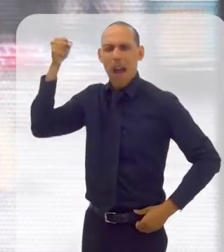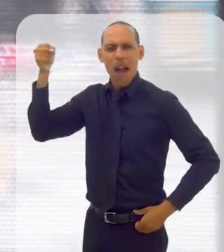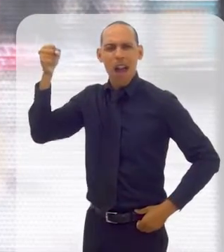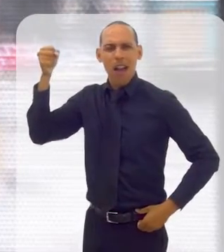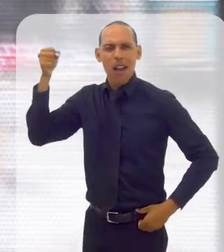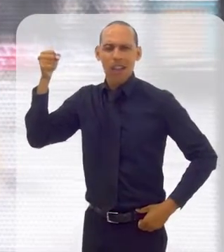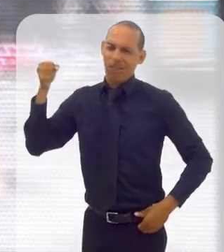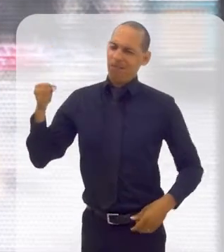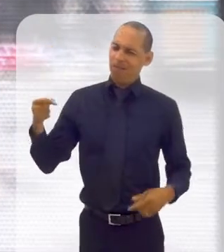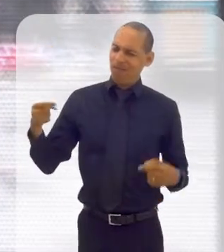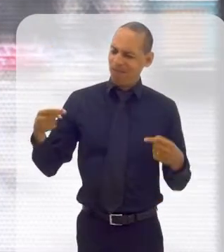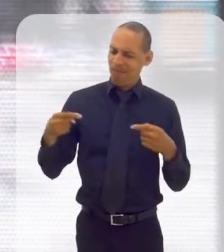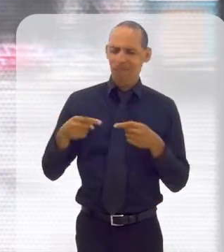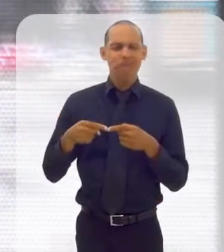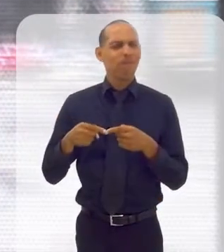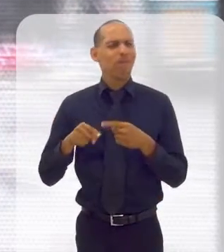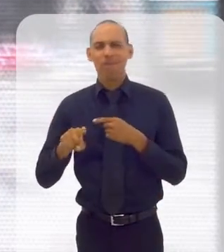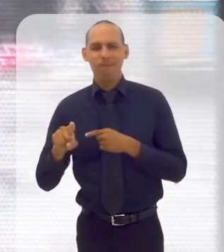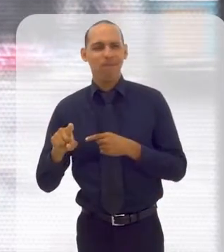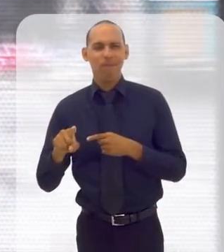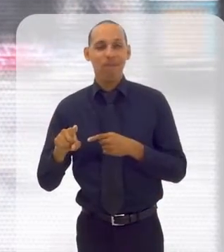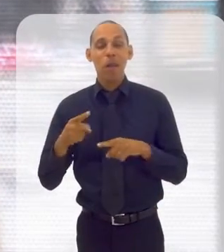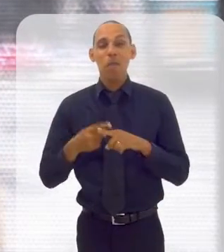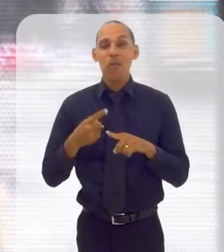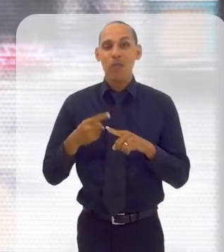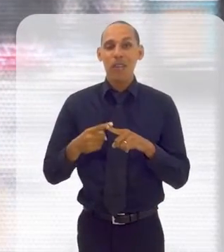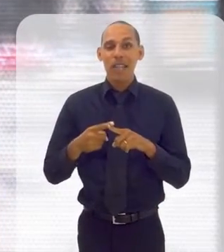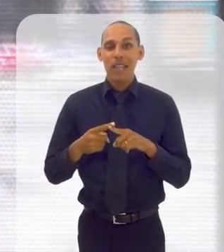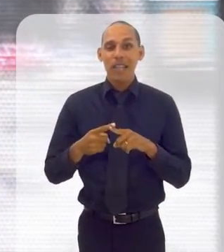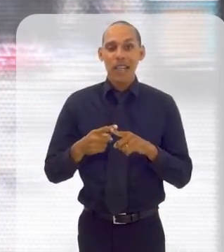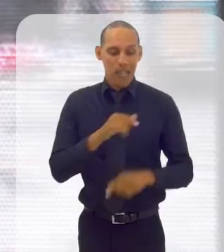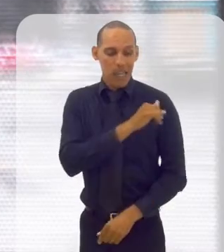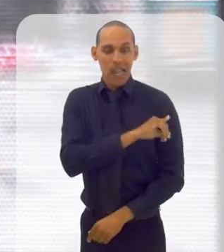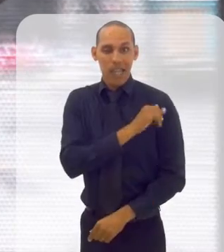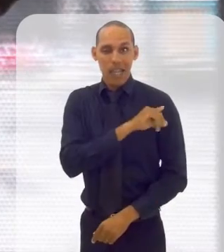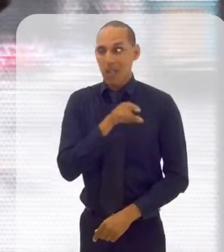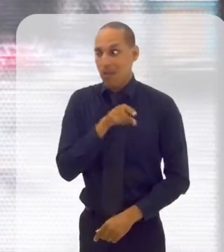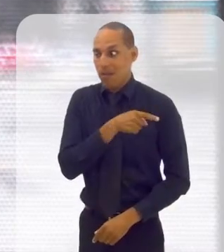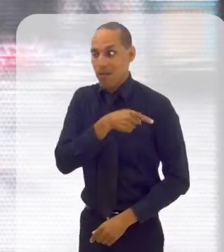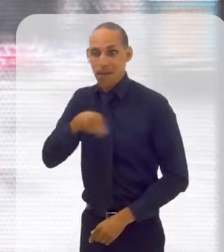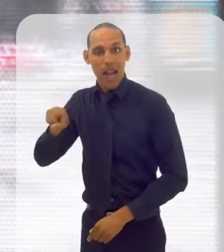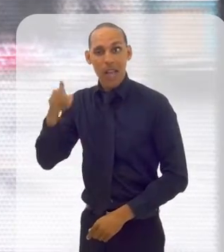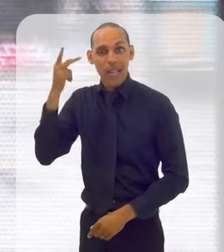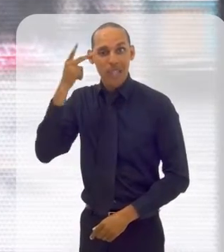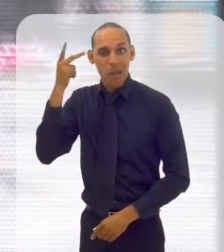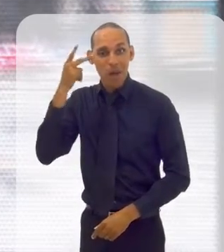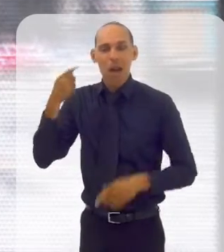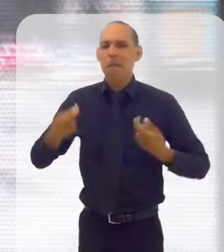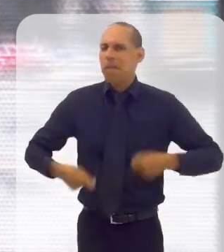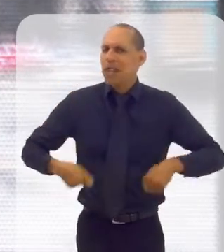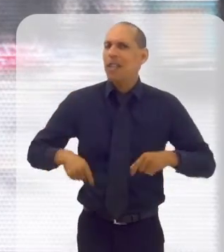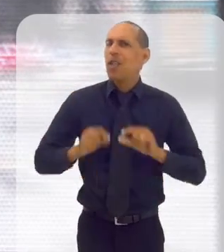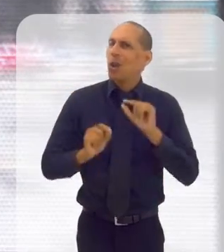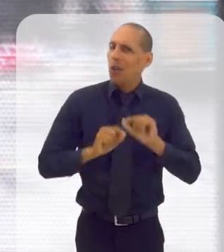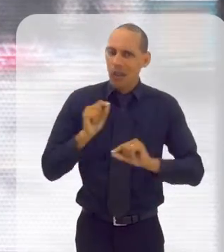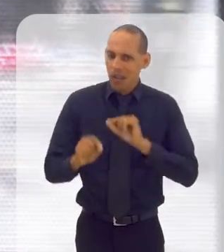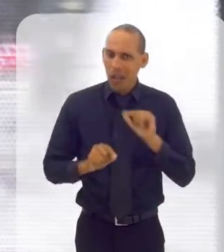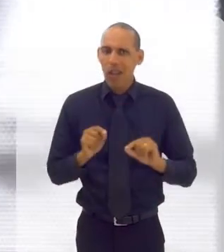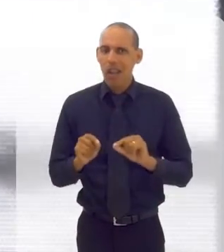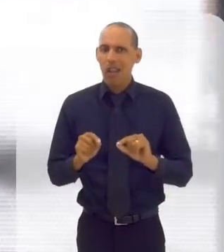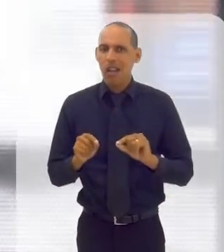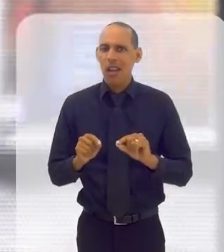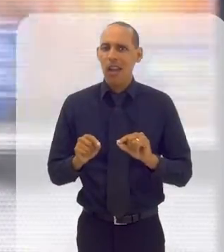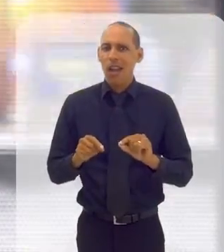aquilo ali, historicamente falando, não fazia muito sentido quando uma viagem do Rio de Janeiro para São Paulo era necessário animais